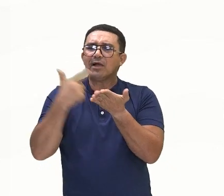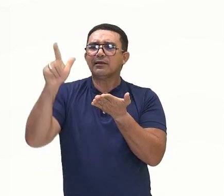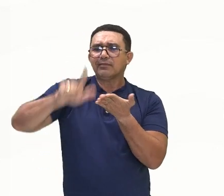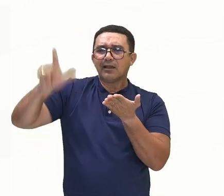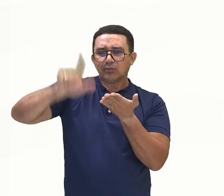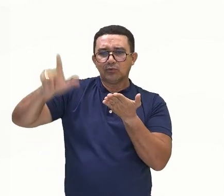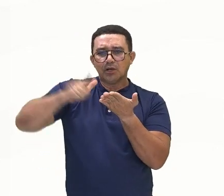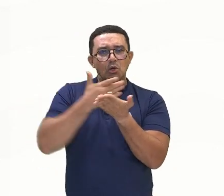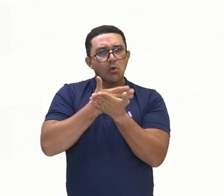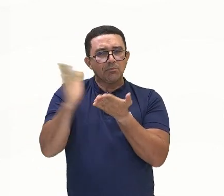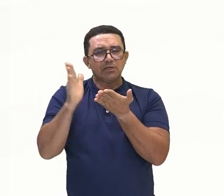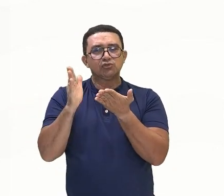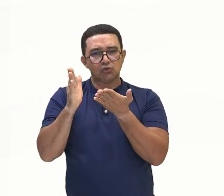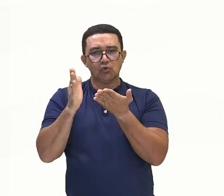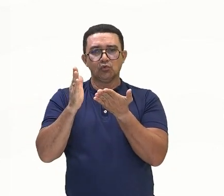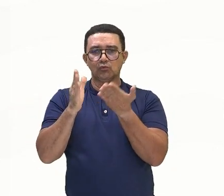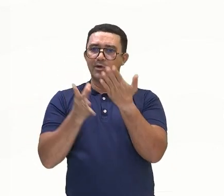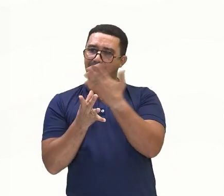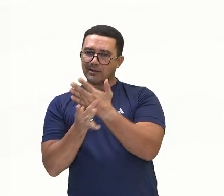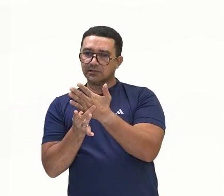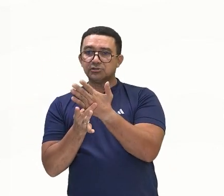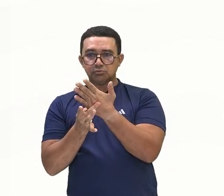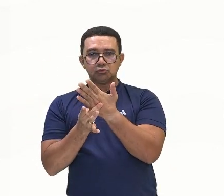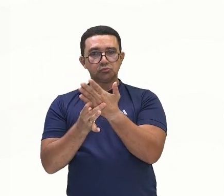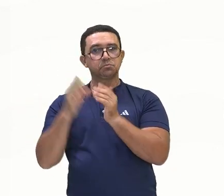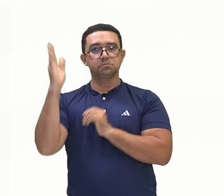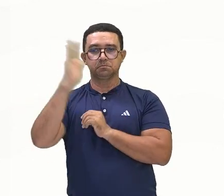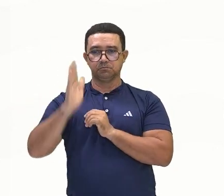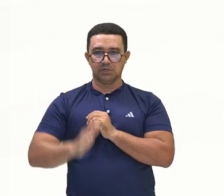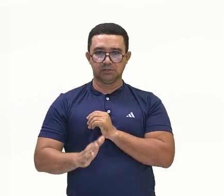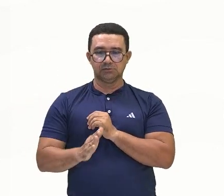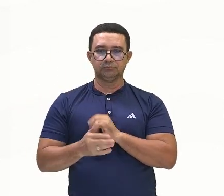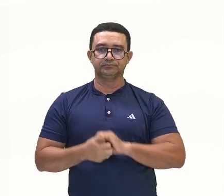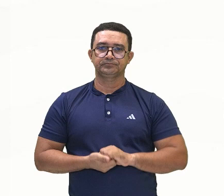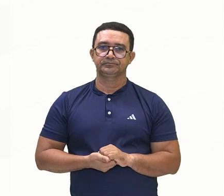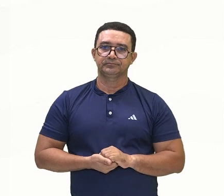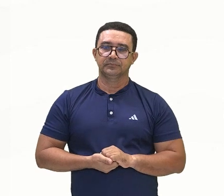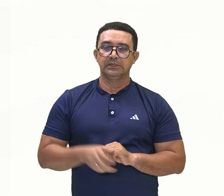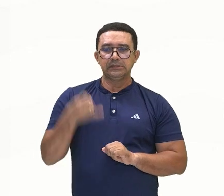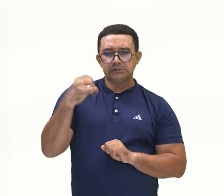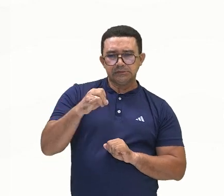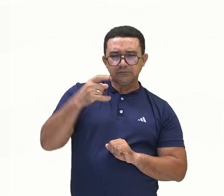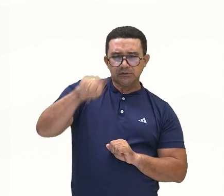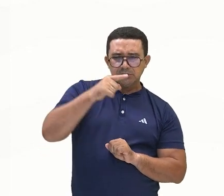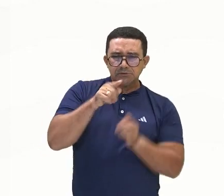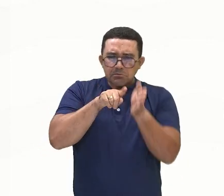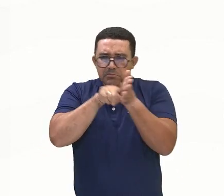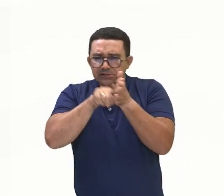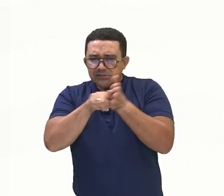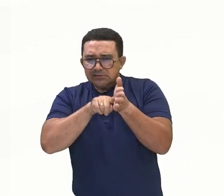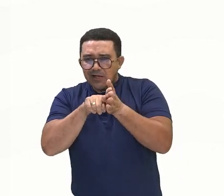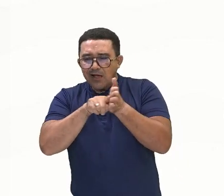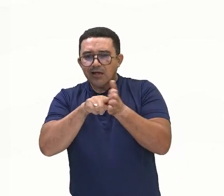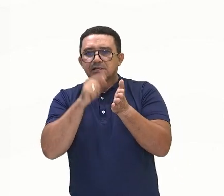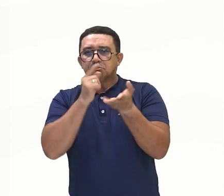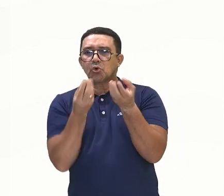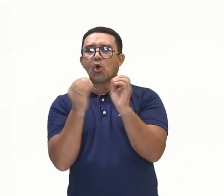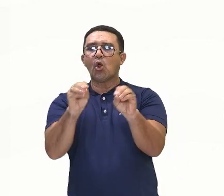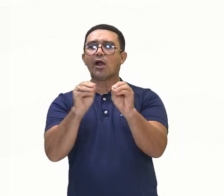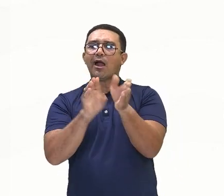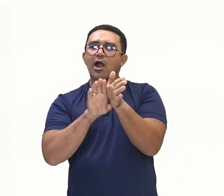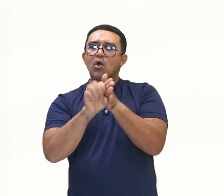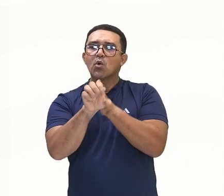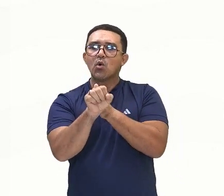realmente é classificada aí como a obra do realismo. Tanto que, se vocês fizerem uma pesquisa, quando você coloca realismo